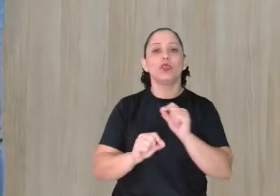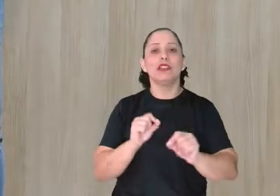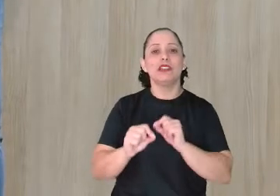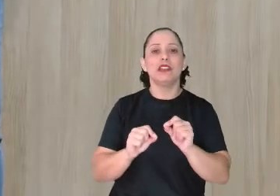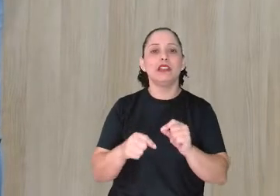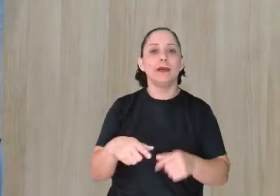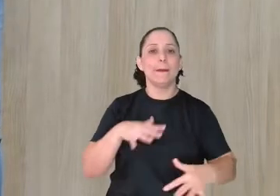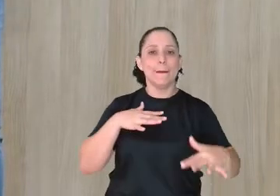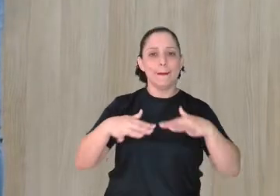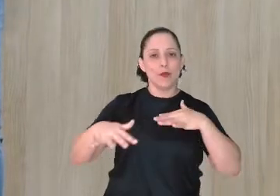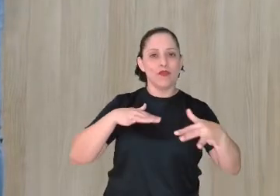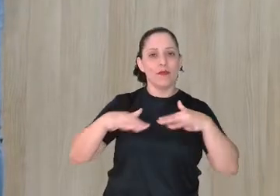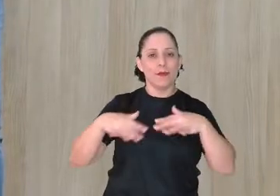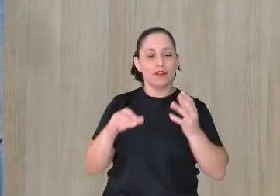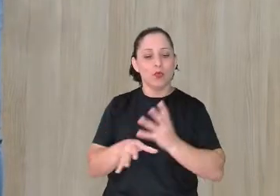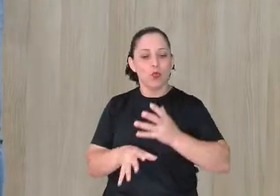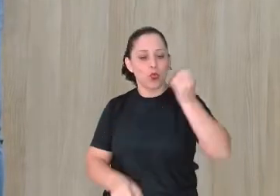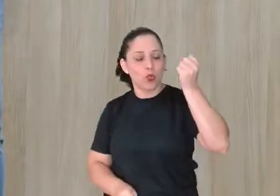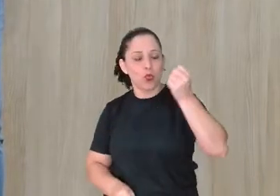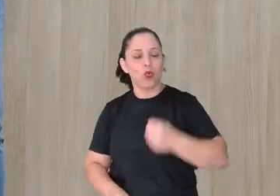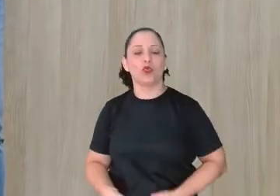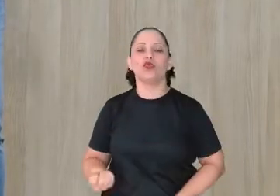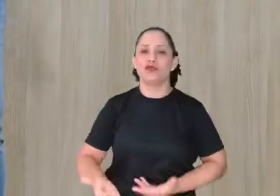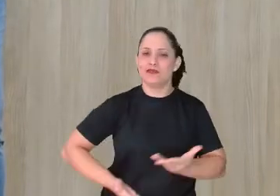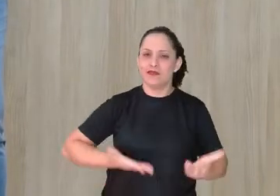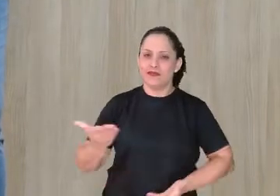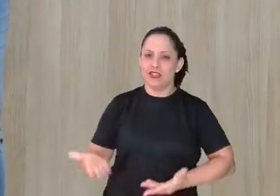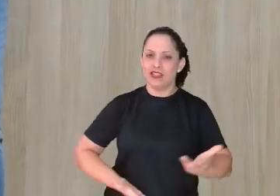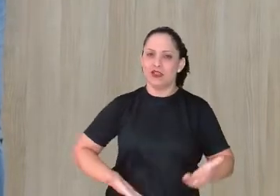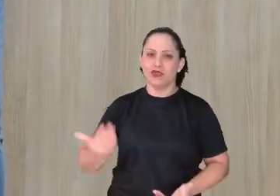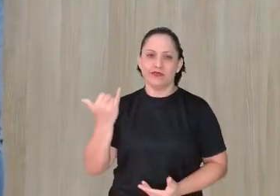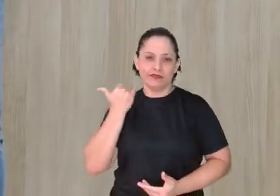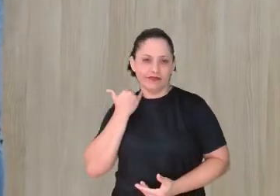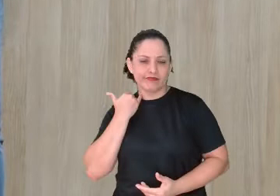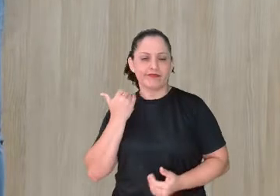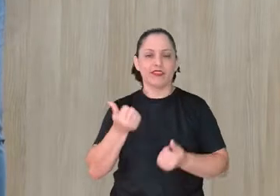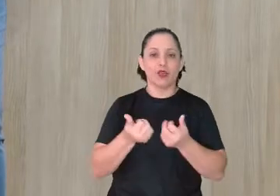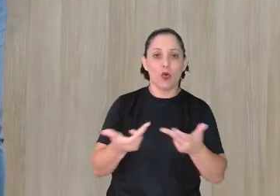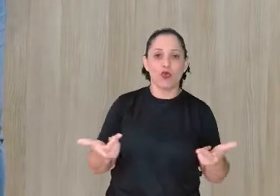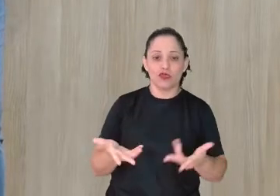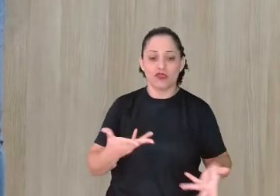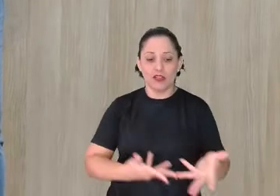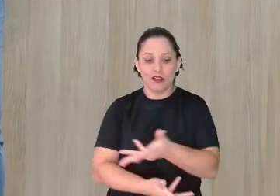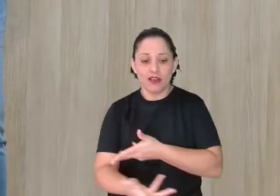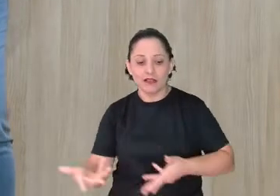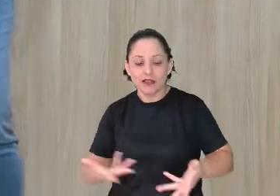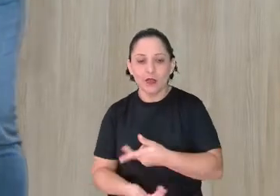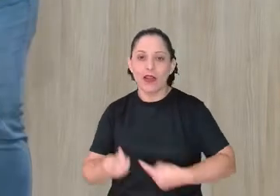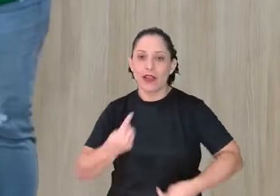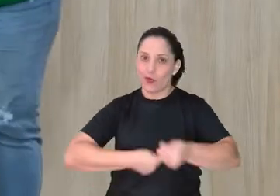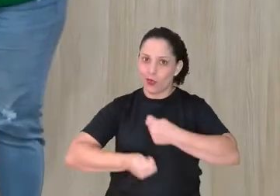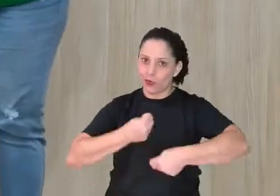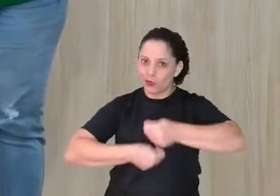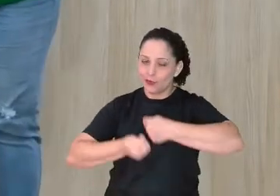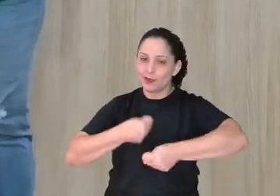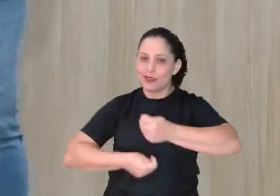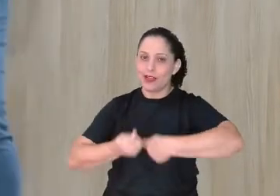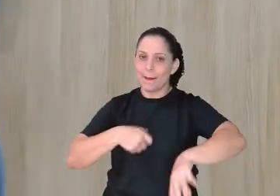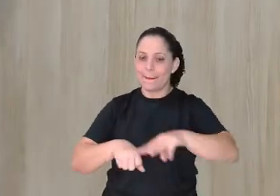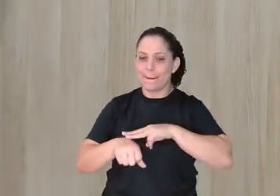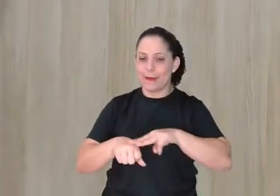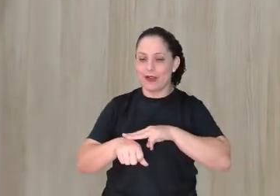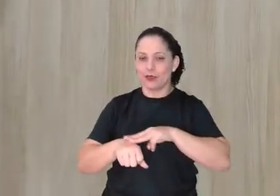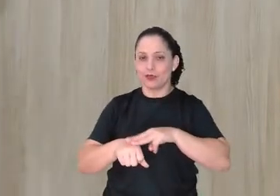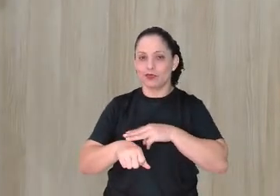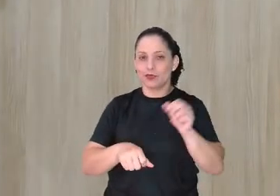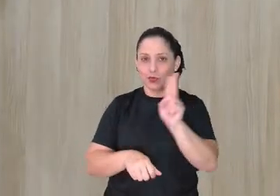essa parte aí de lucros, né? Bens, serviços, né? Tudo isso está relacionado à economia marrom, que é a economia que a gente utiliza hoje em